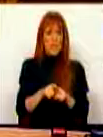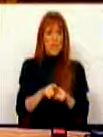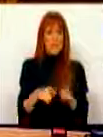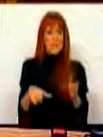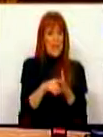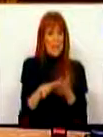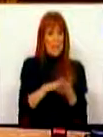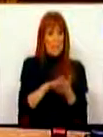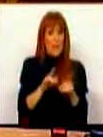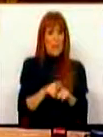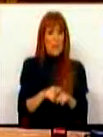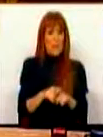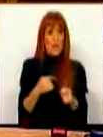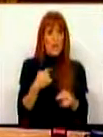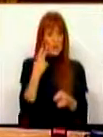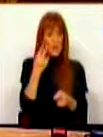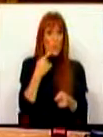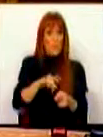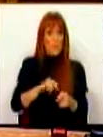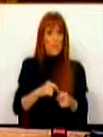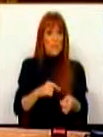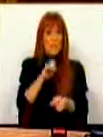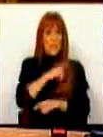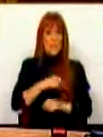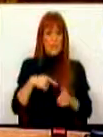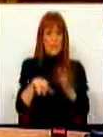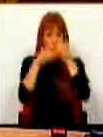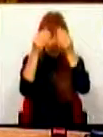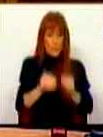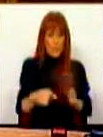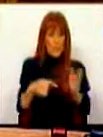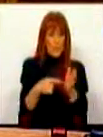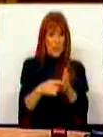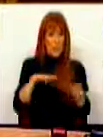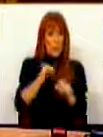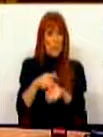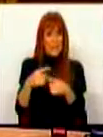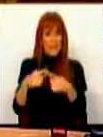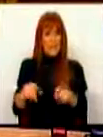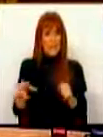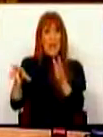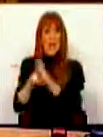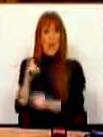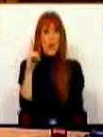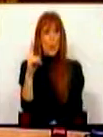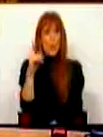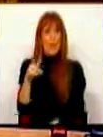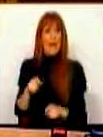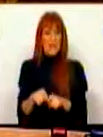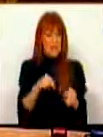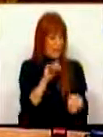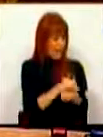de bases, voltarmos a revisitar a possibilidade de legislação de outra natureza, de uma lei, para que